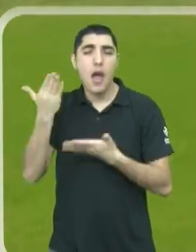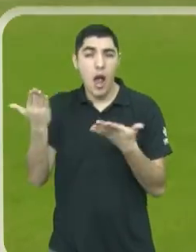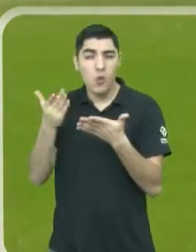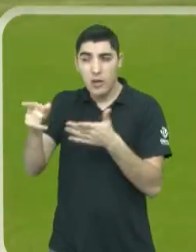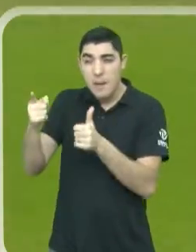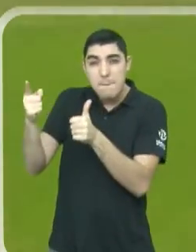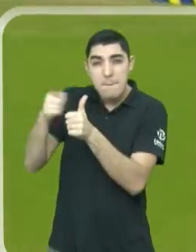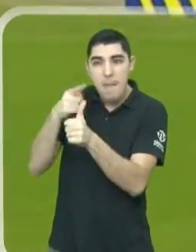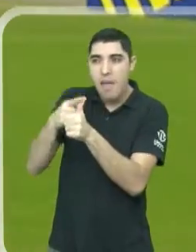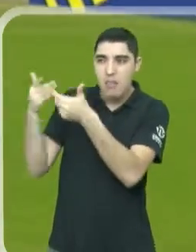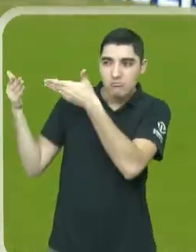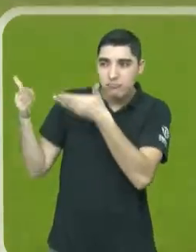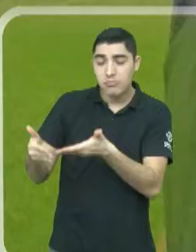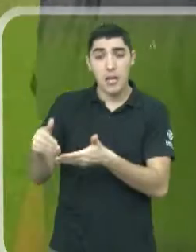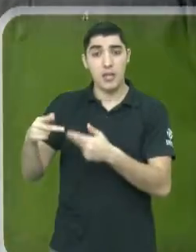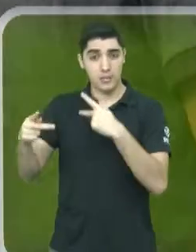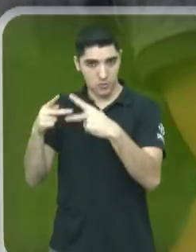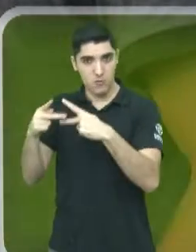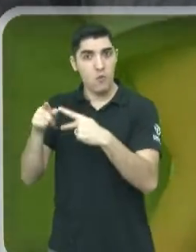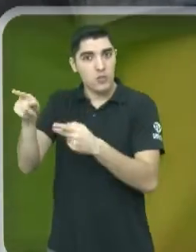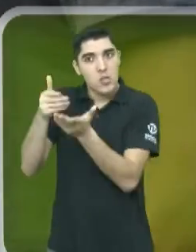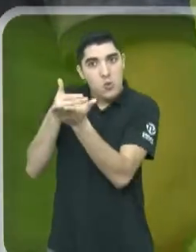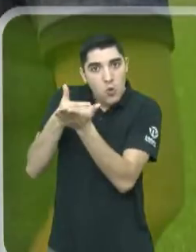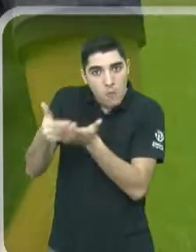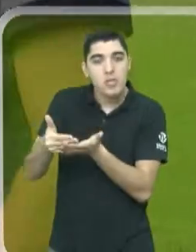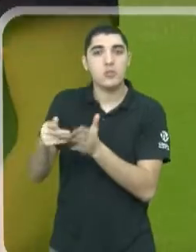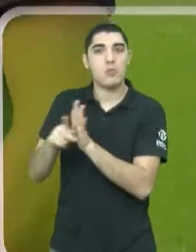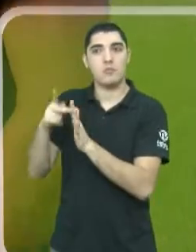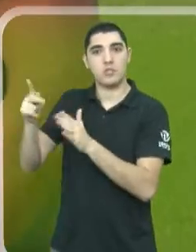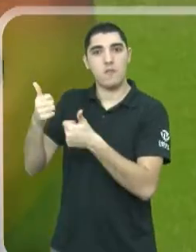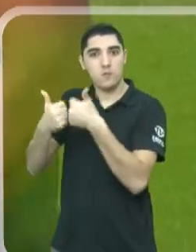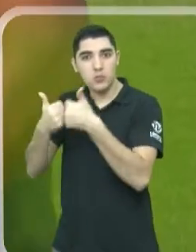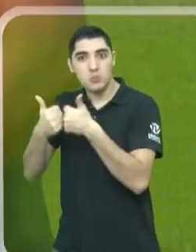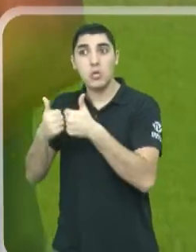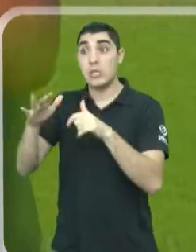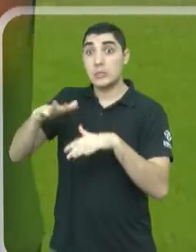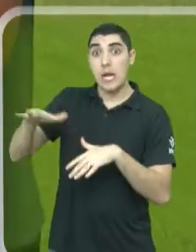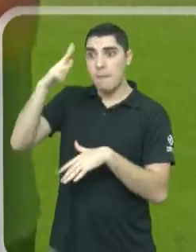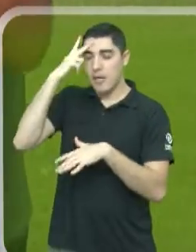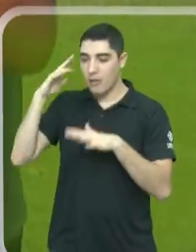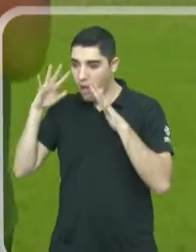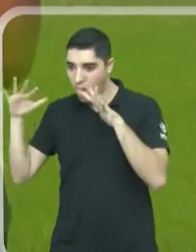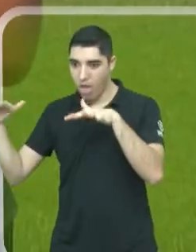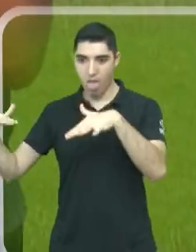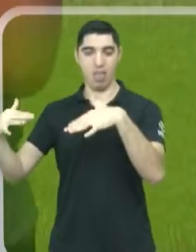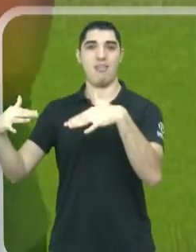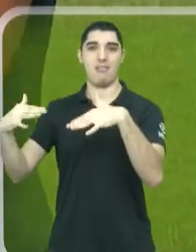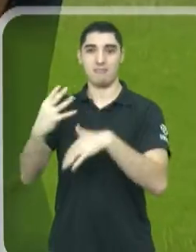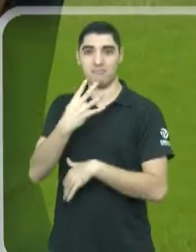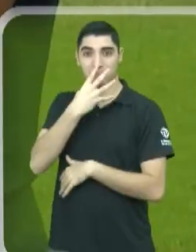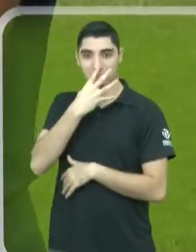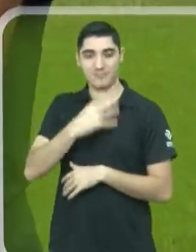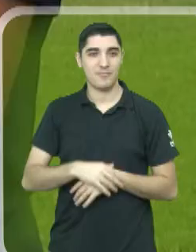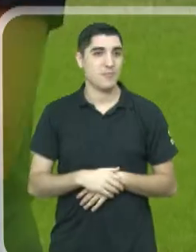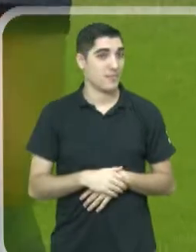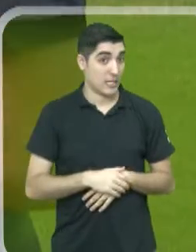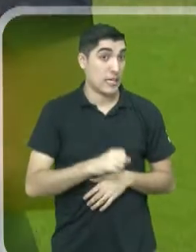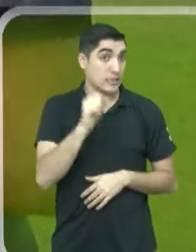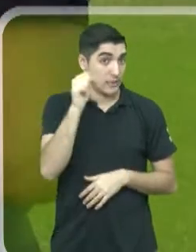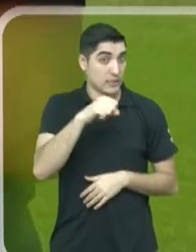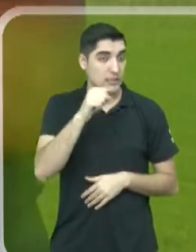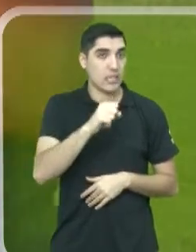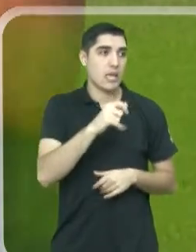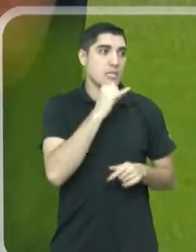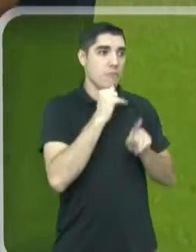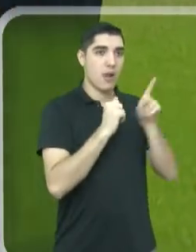vinda para São José, que você já começou a despontar o seu futebol e a brilhantar quem está aqui na arquibancada. Sim, a primeira oportunidade foi justamente depois do